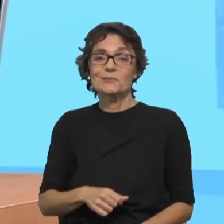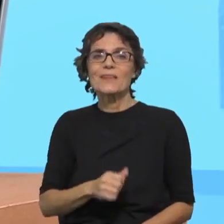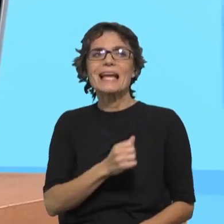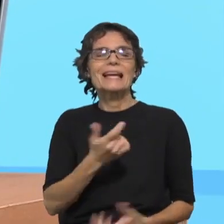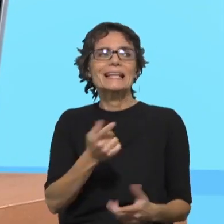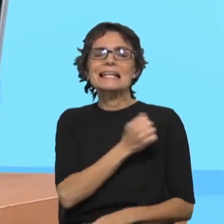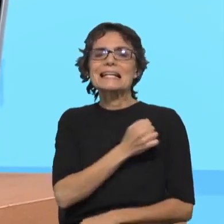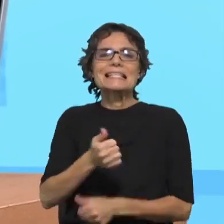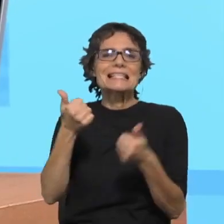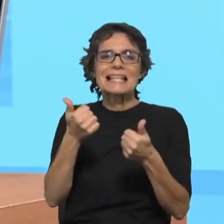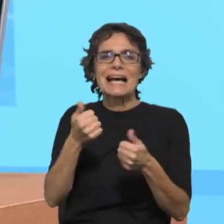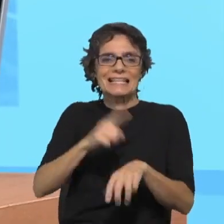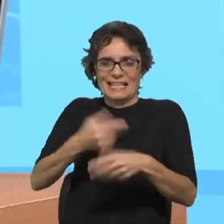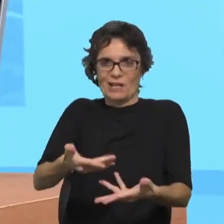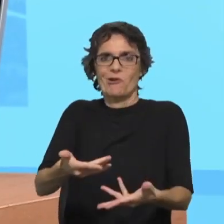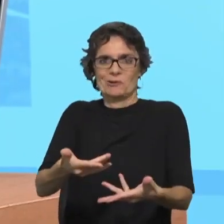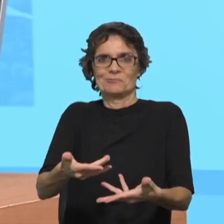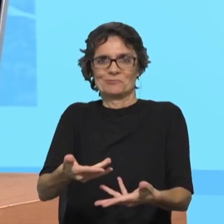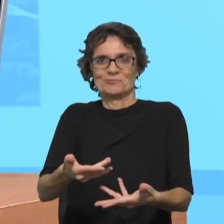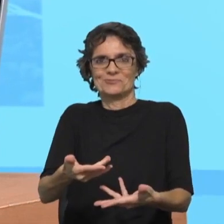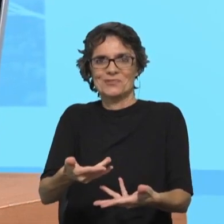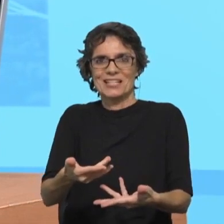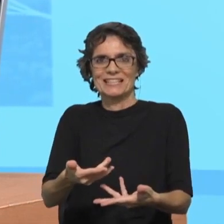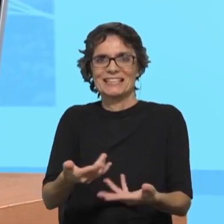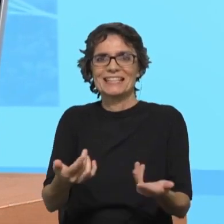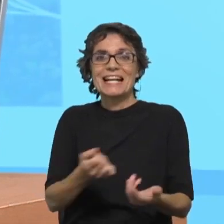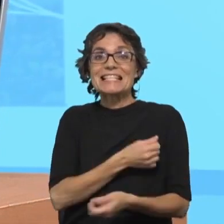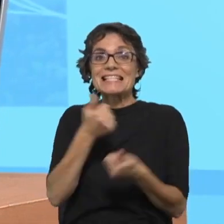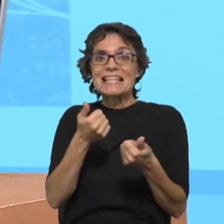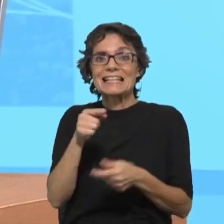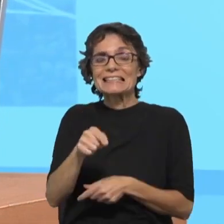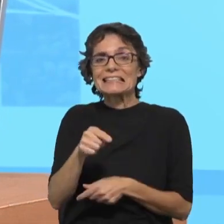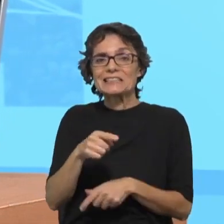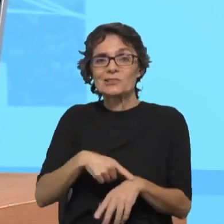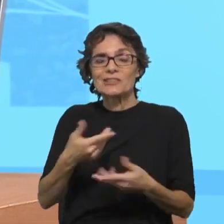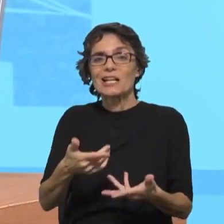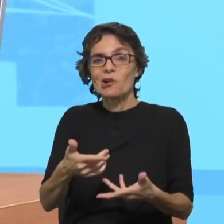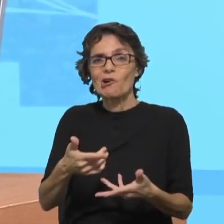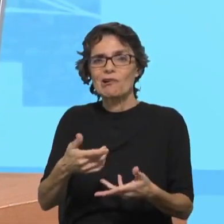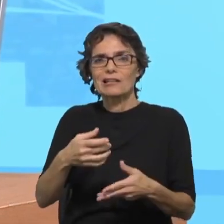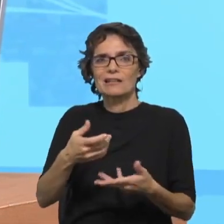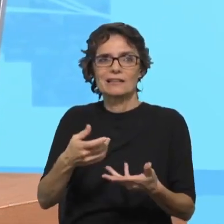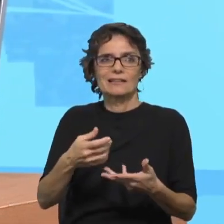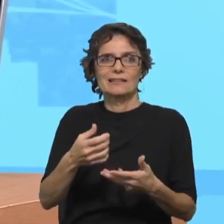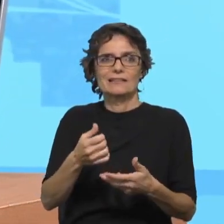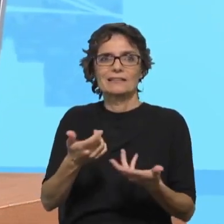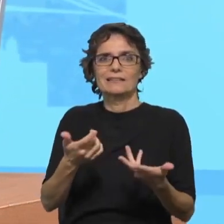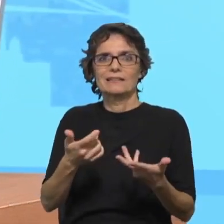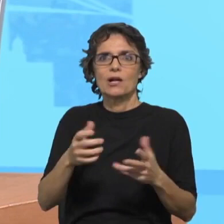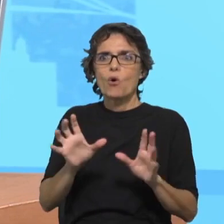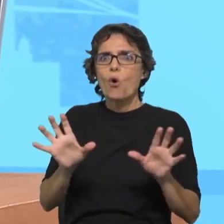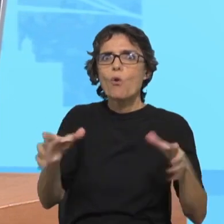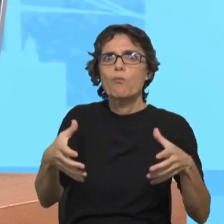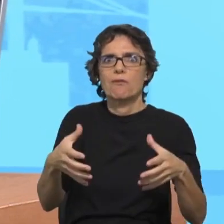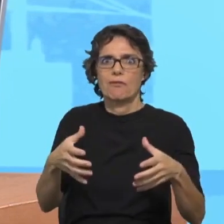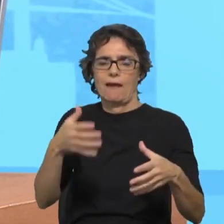outro aspecto que me interessa muito, é na cidade contemporânea, urbana, na comunidade